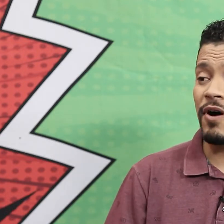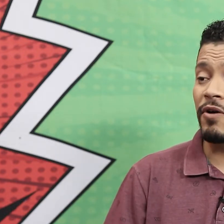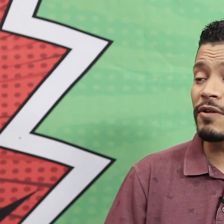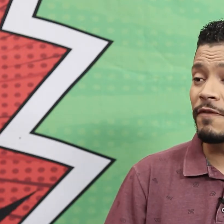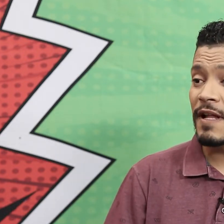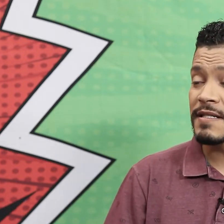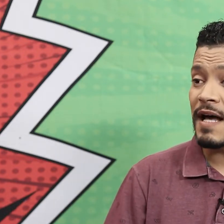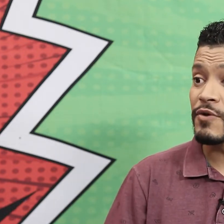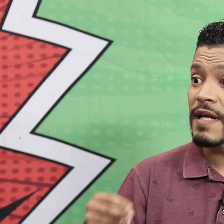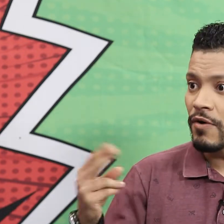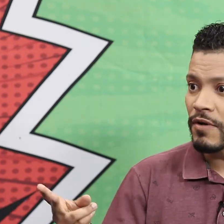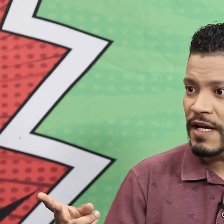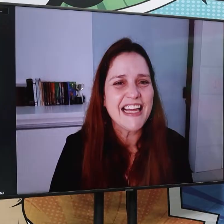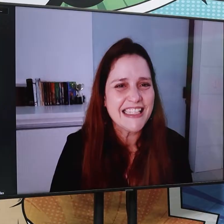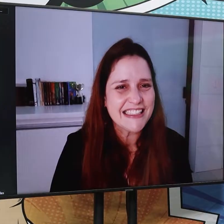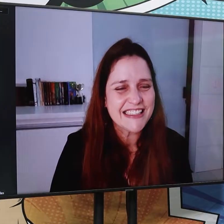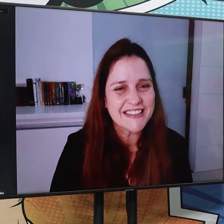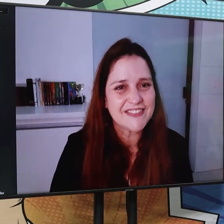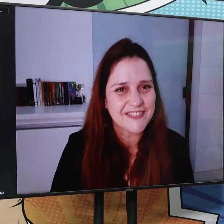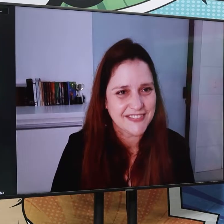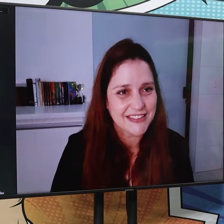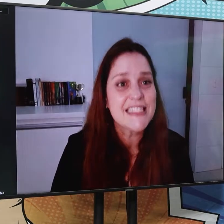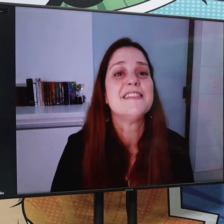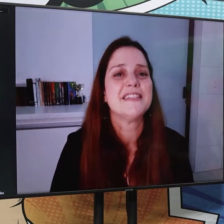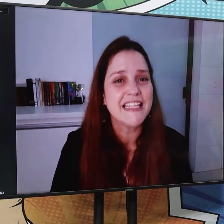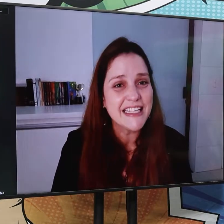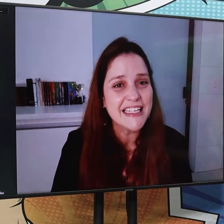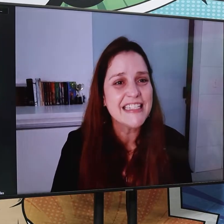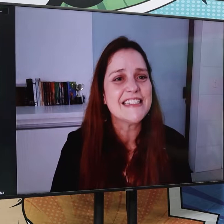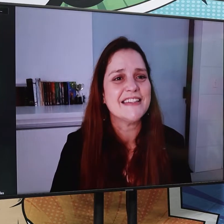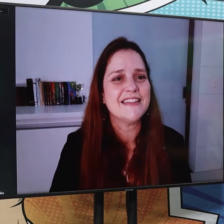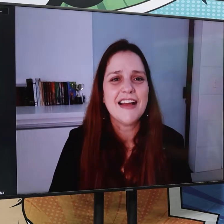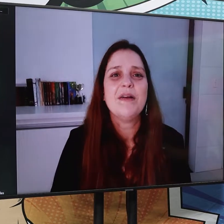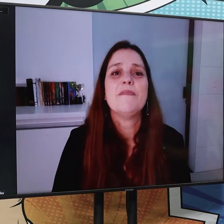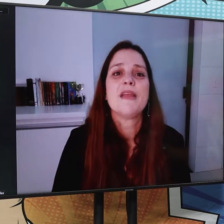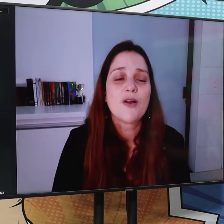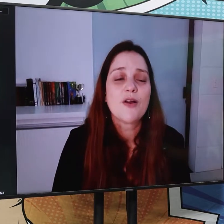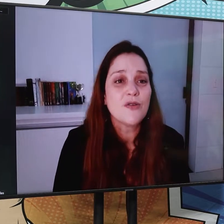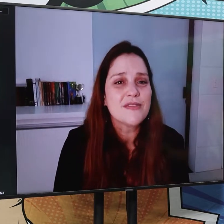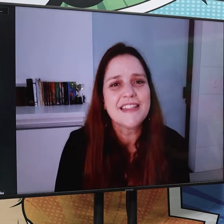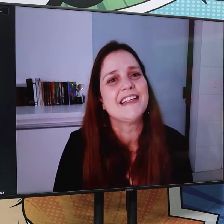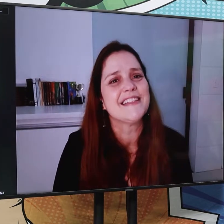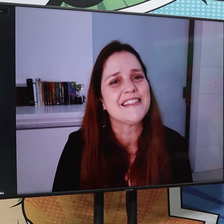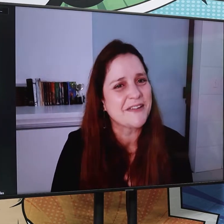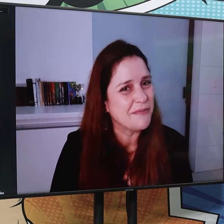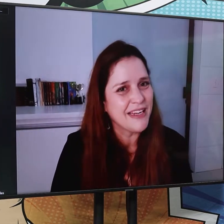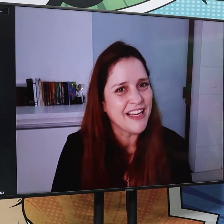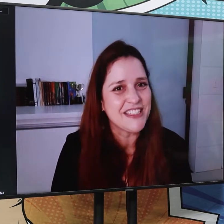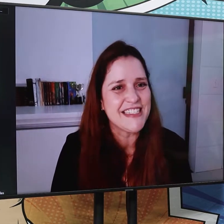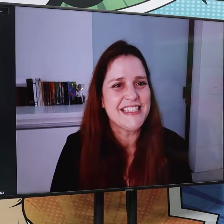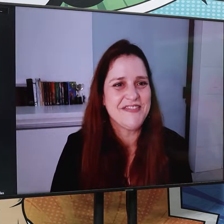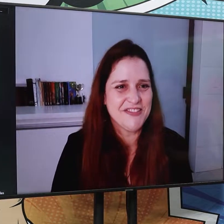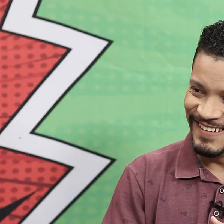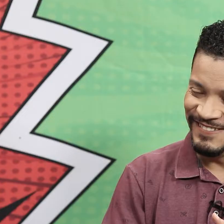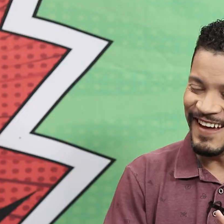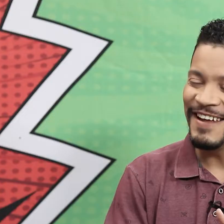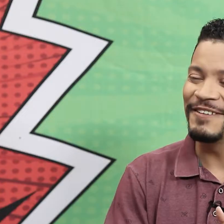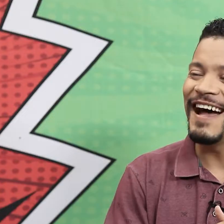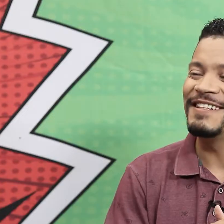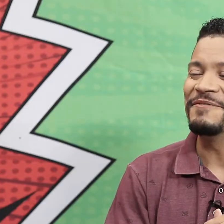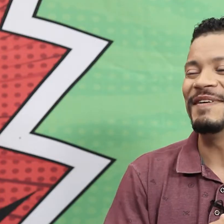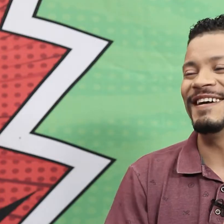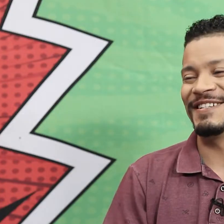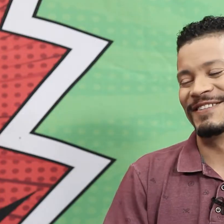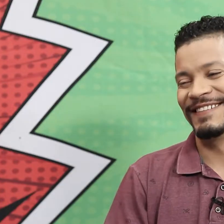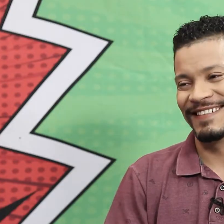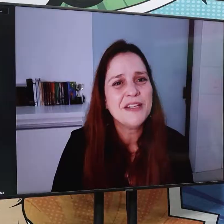olha só, quando for lançar o segundo livro, vem aqui contar pra gente, combinado? Com certeza, combinadíssimo. Valeu,